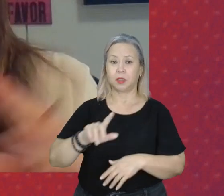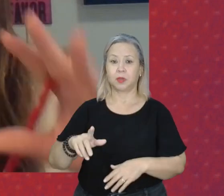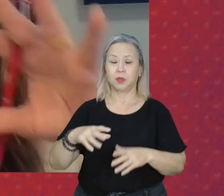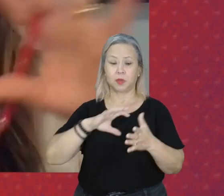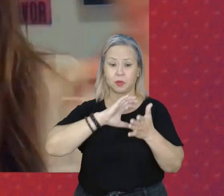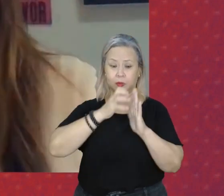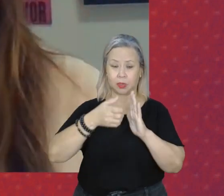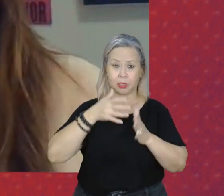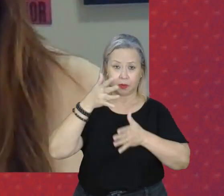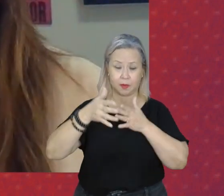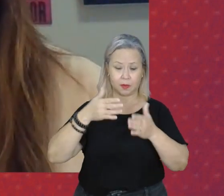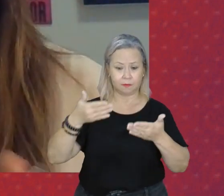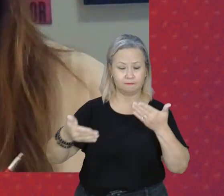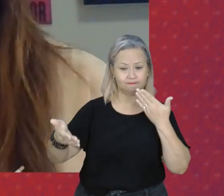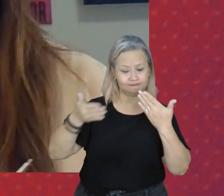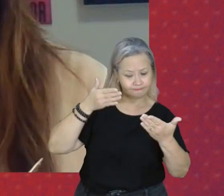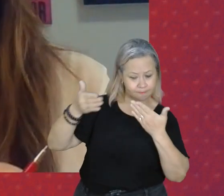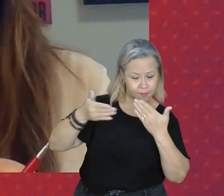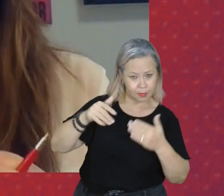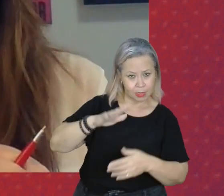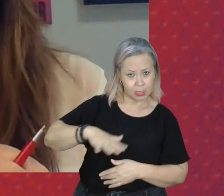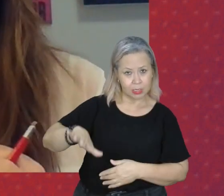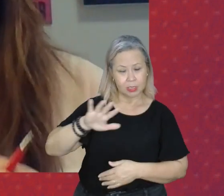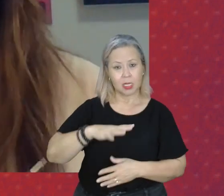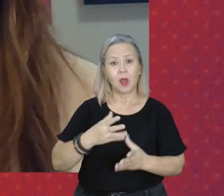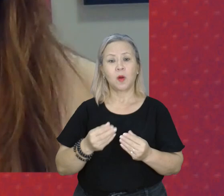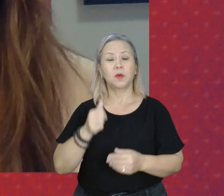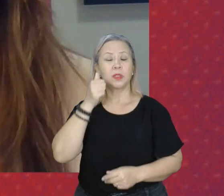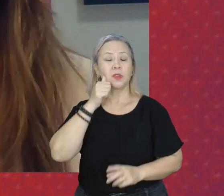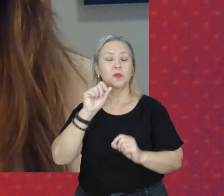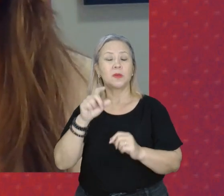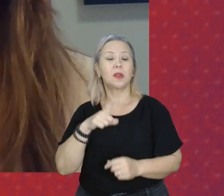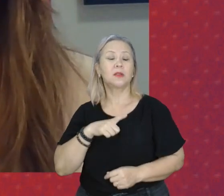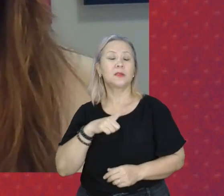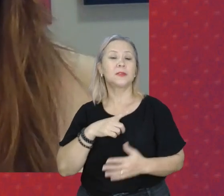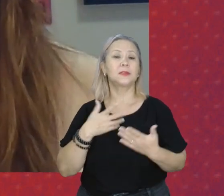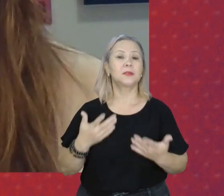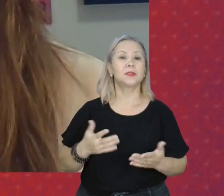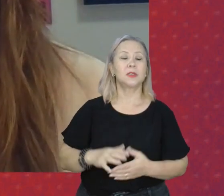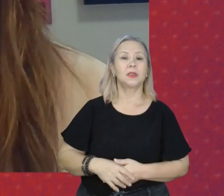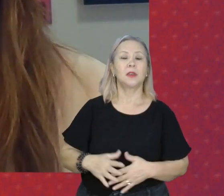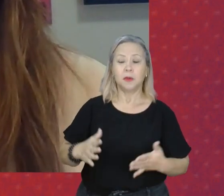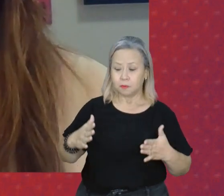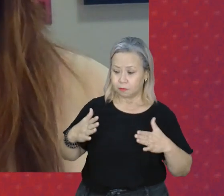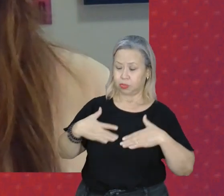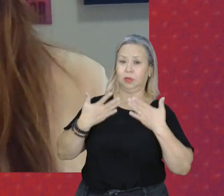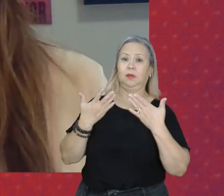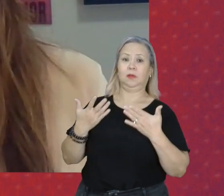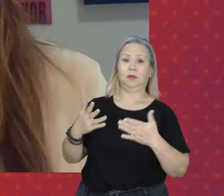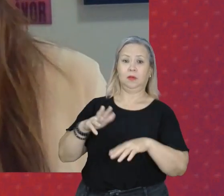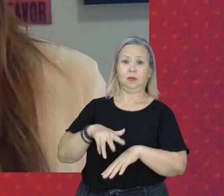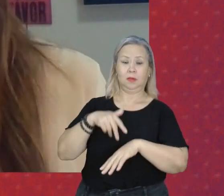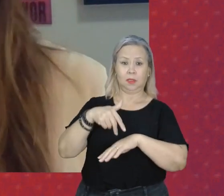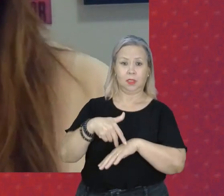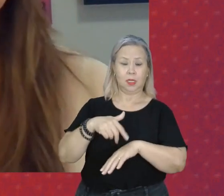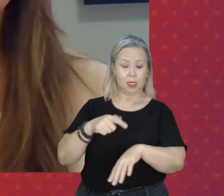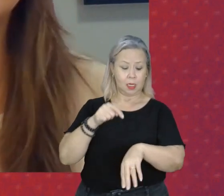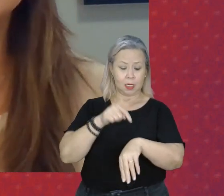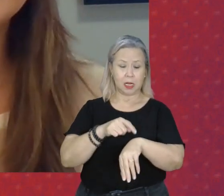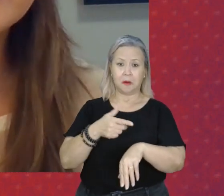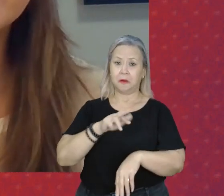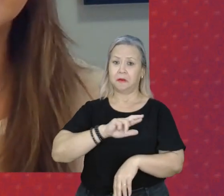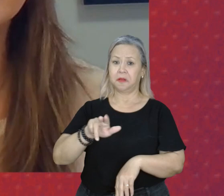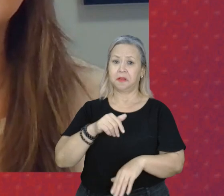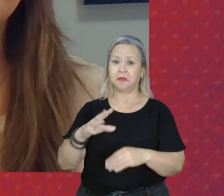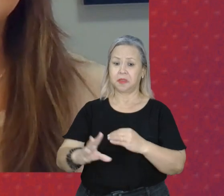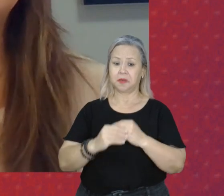falando aqui, fazendo uma análise geral, né? Muitas mulheres tiveram a surpresa de chegar na hora e de não serem incluídas